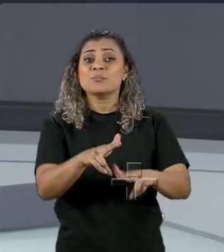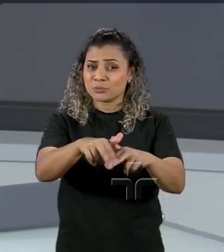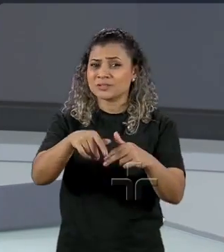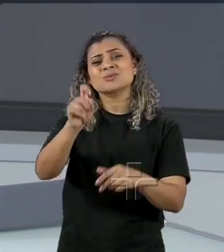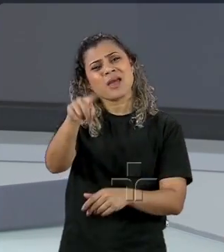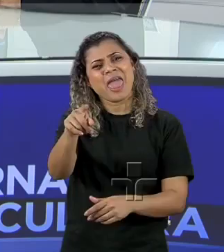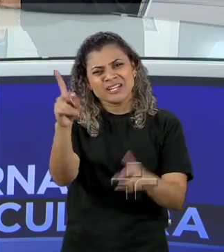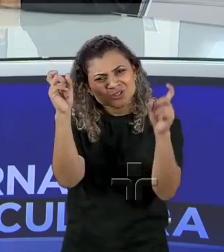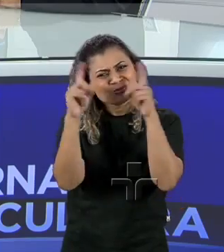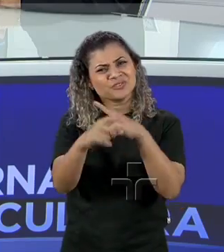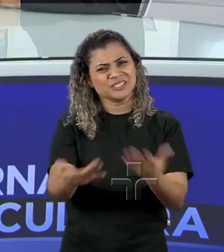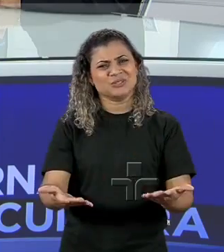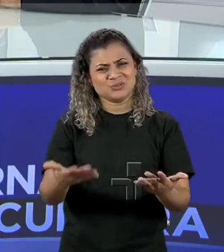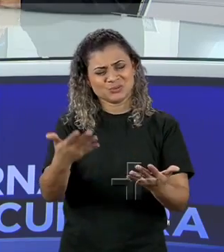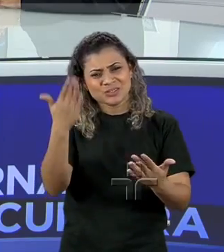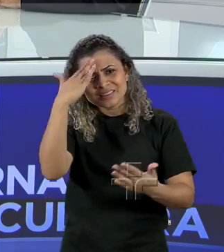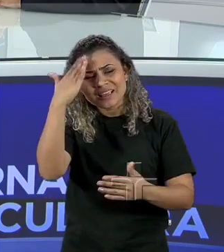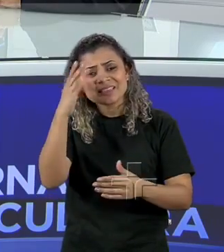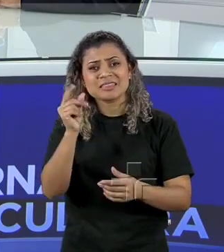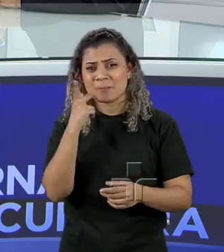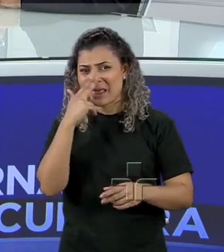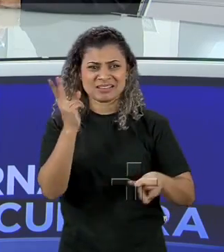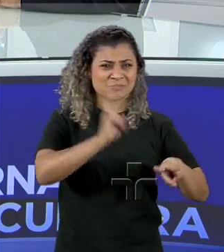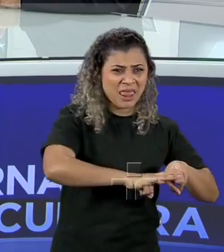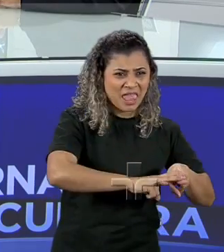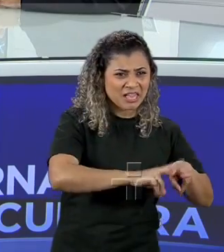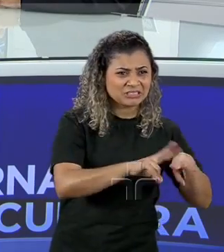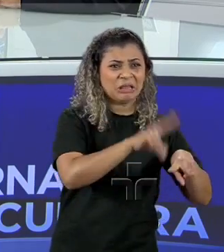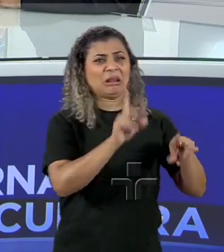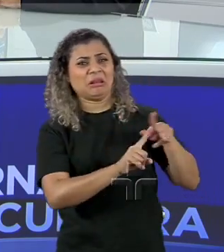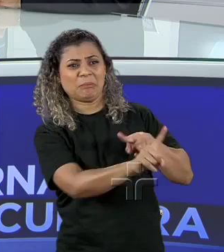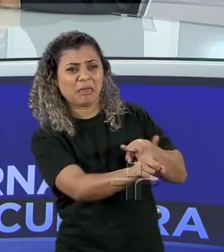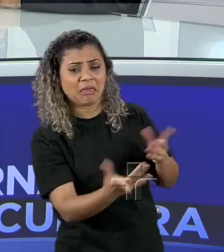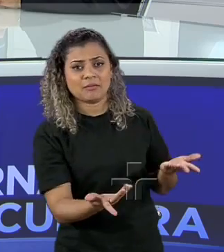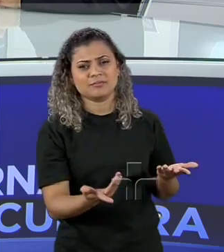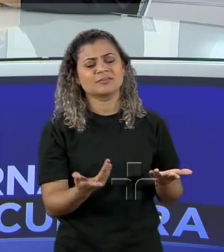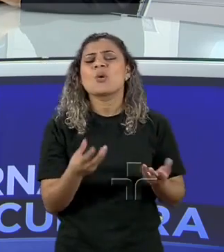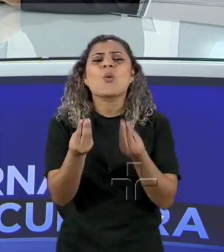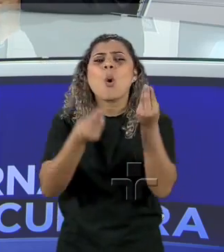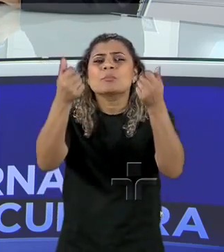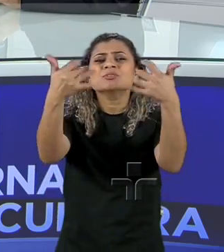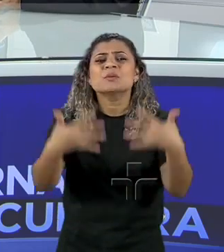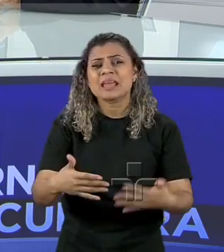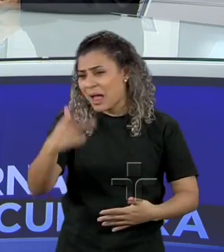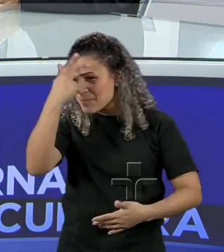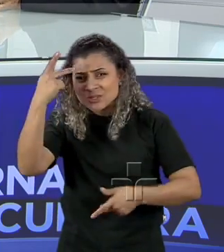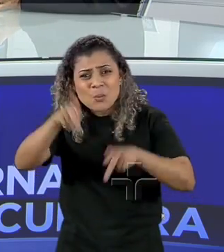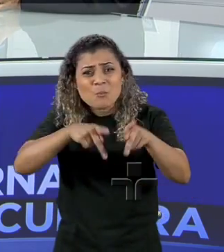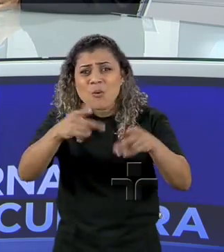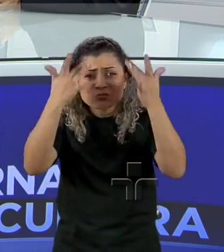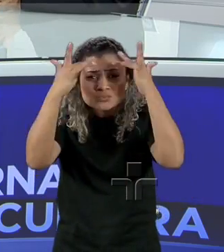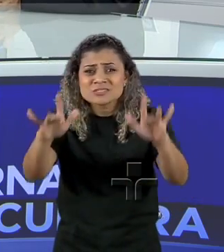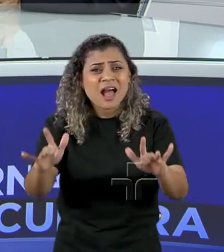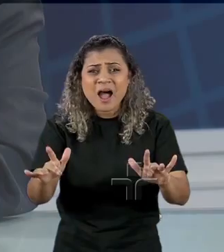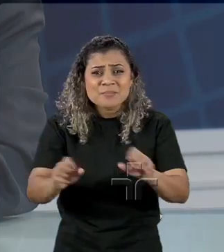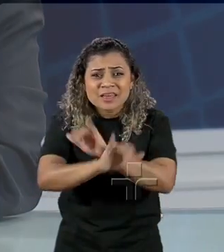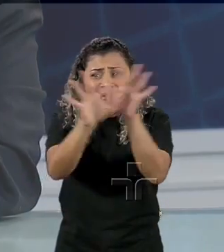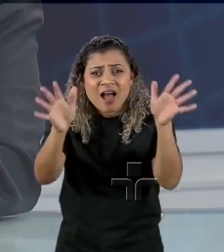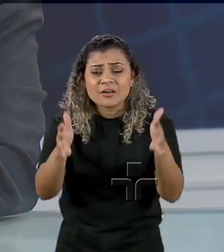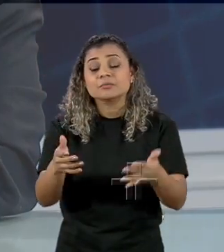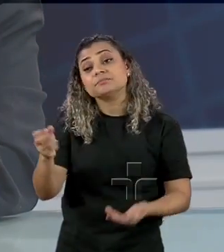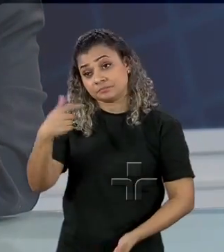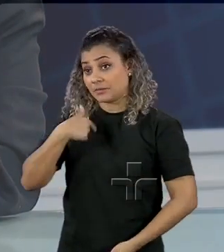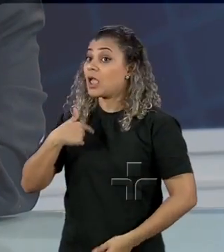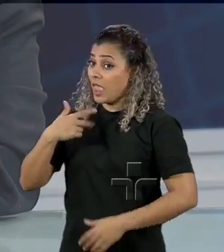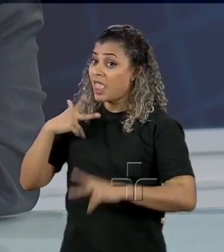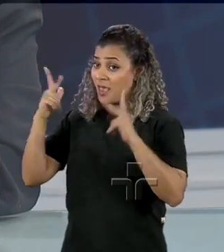de entender se solta e prende. Como explicar isso para quem acompanha? Eu até não acho negativo, né, olhando aqui como